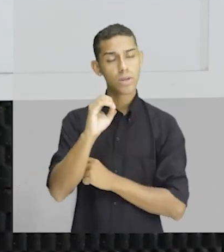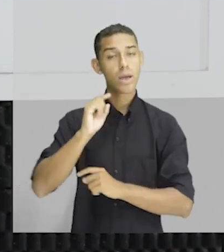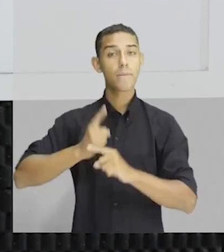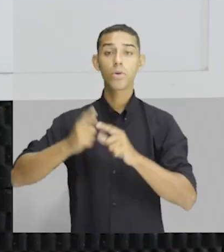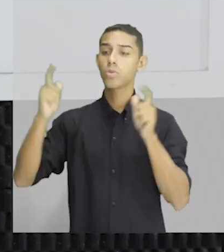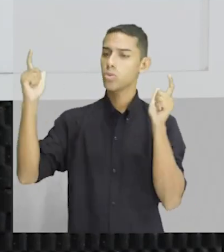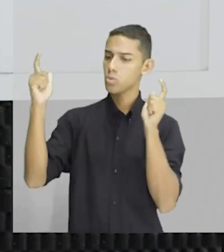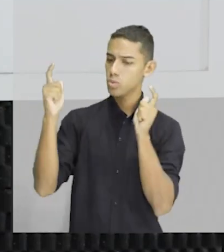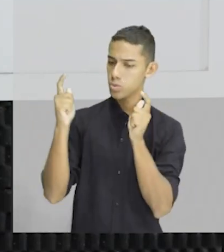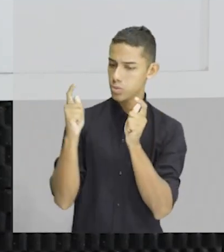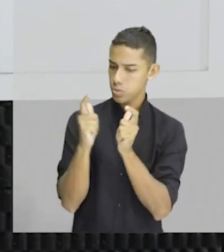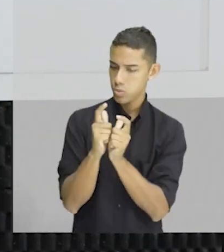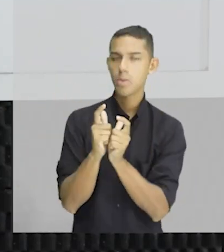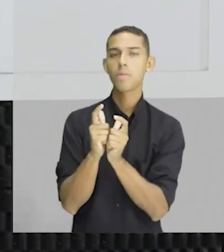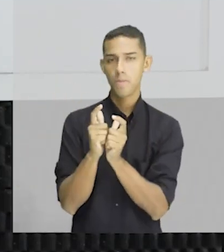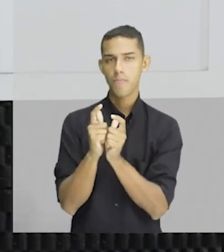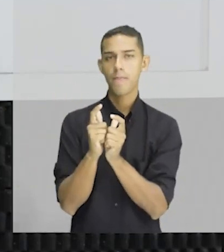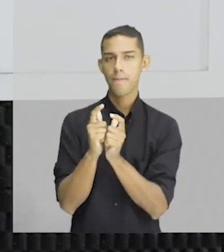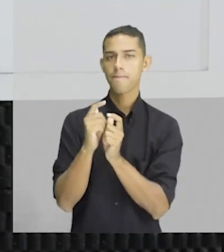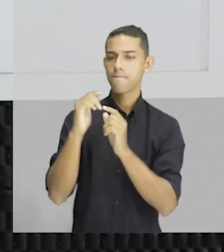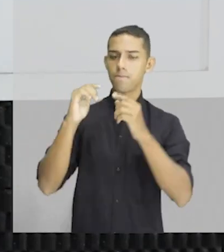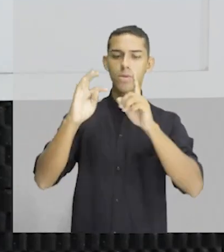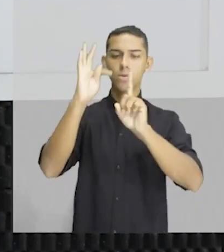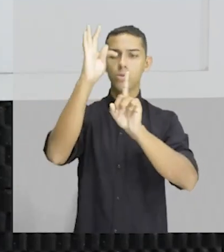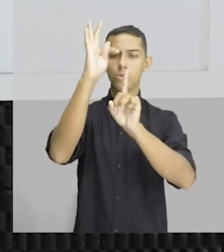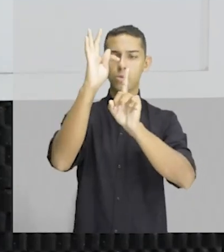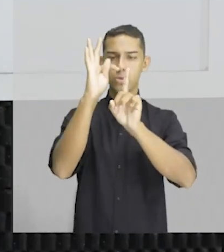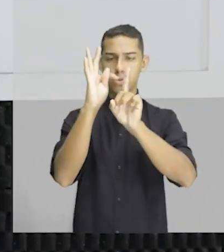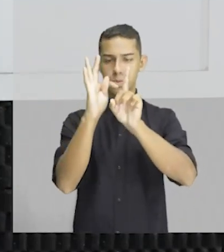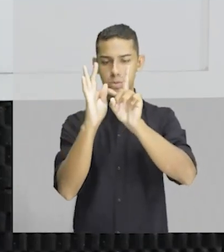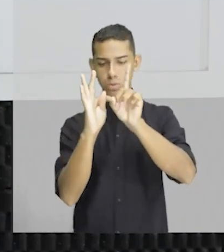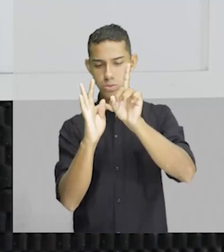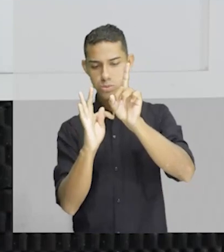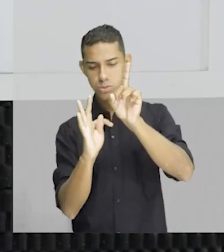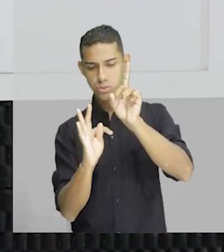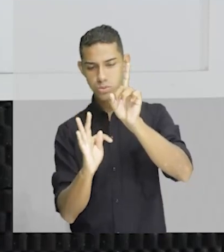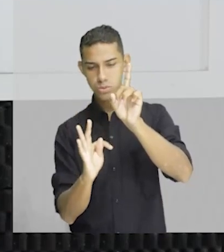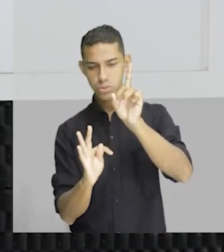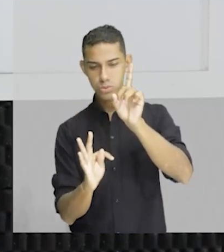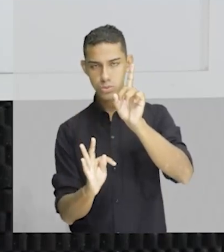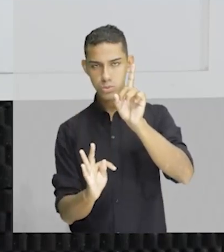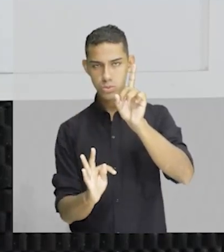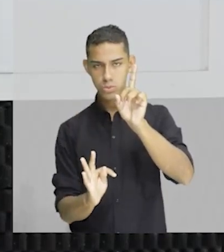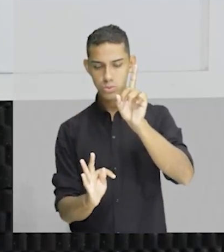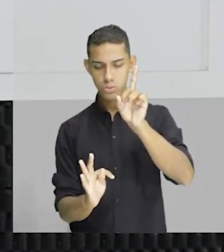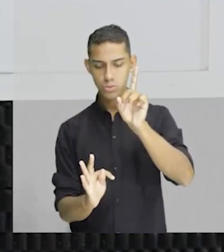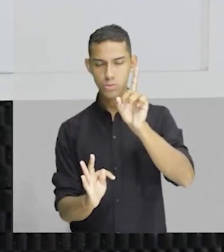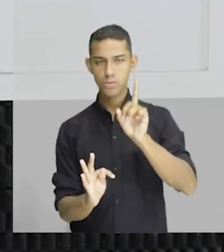Porque diminuiu 40 graus Celsius. A temperatura baixou 40 graus Celsius. Bora para a conta?